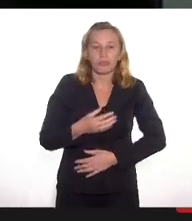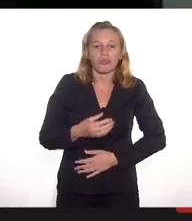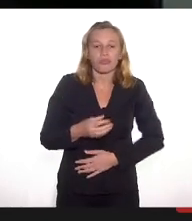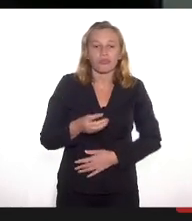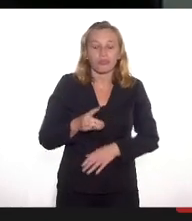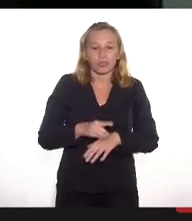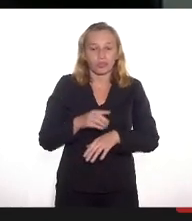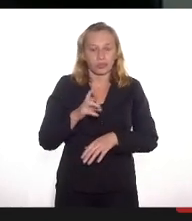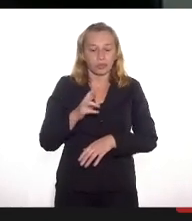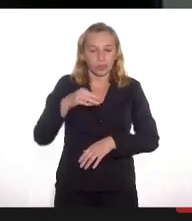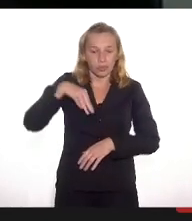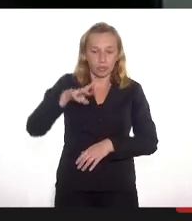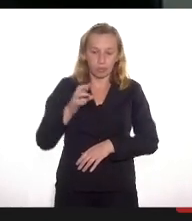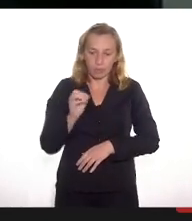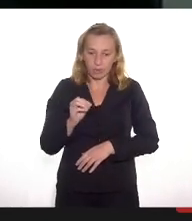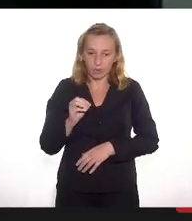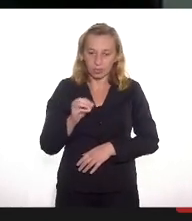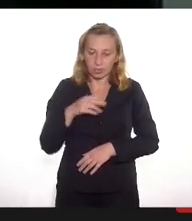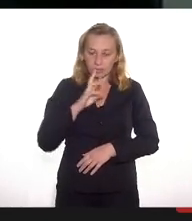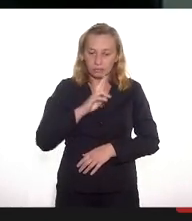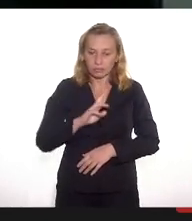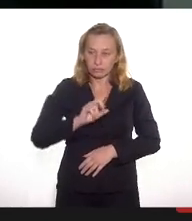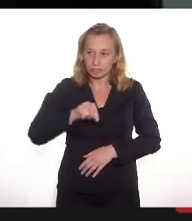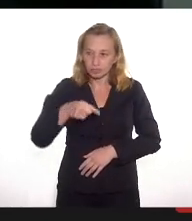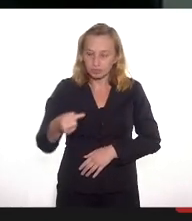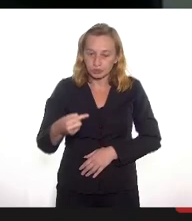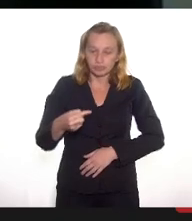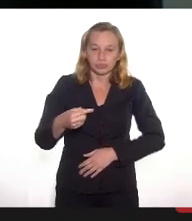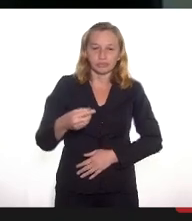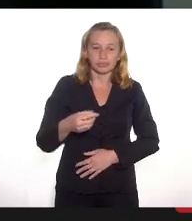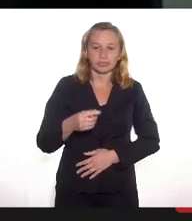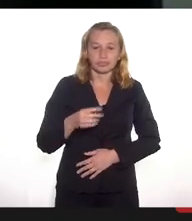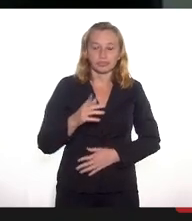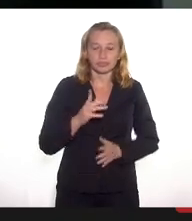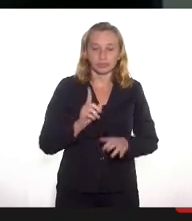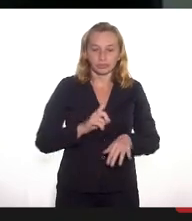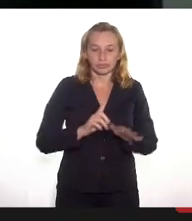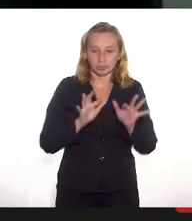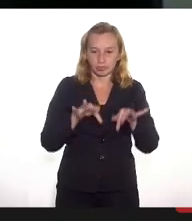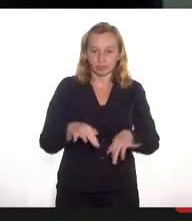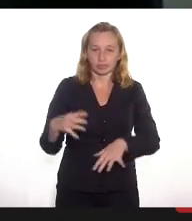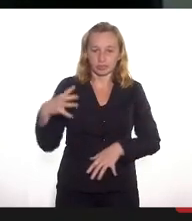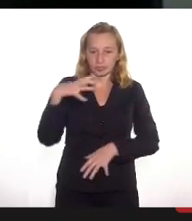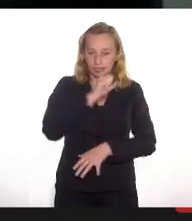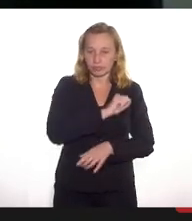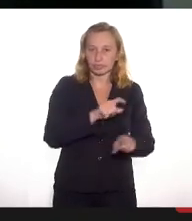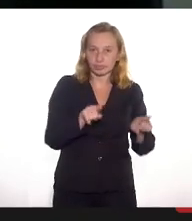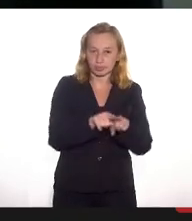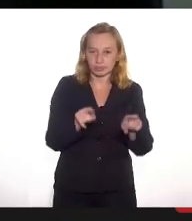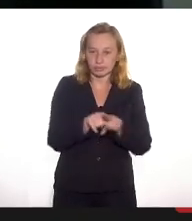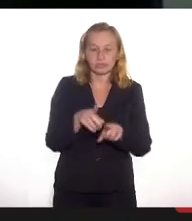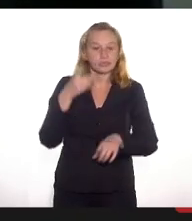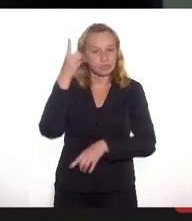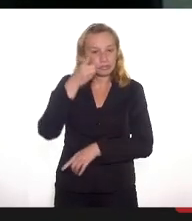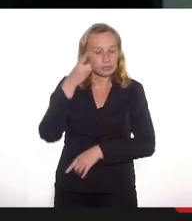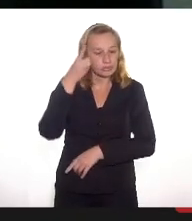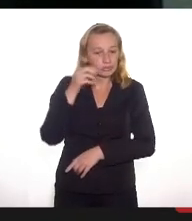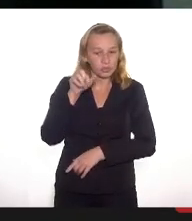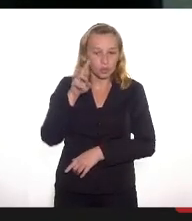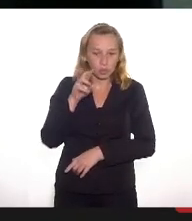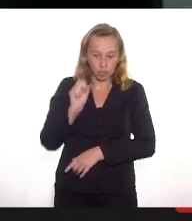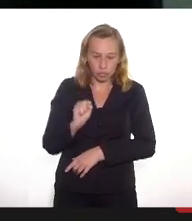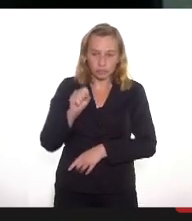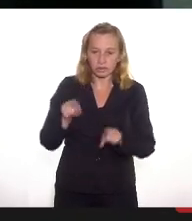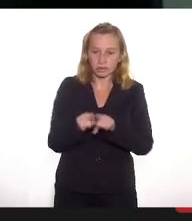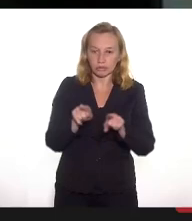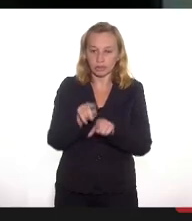Dr Mário Sérgio vai responder em seguida eu vou passar para as considerações finais rápidas também para o deputado Rubens bomtempo e